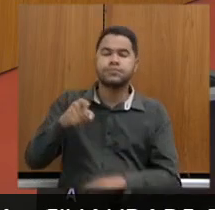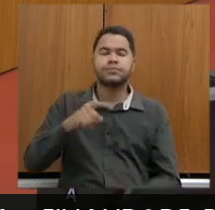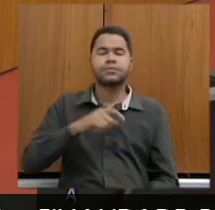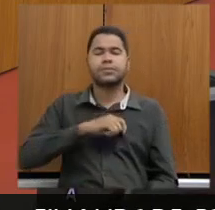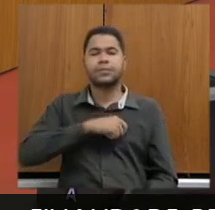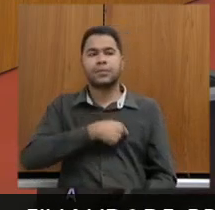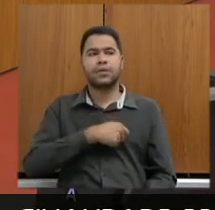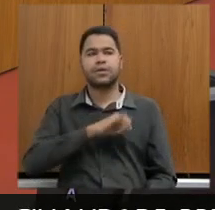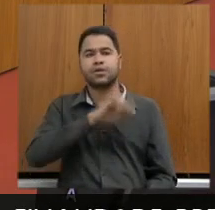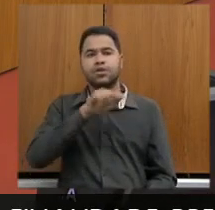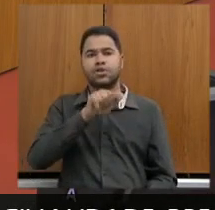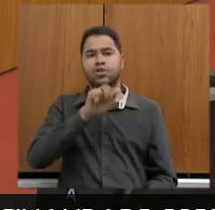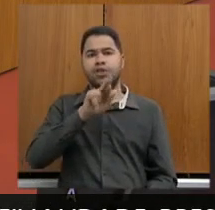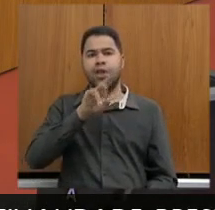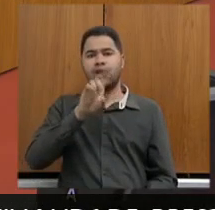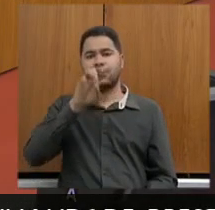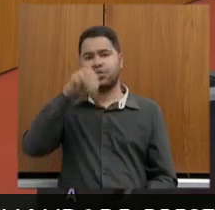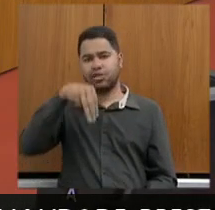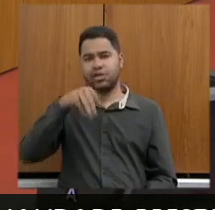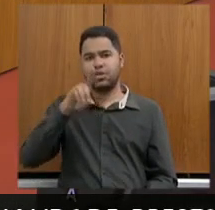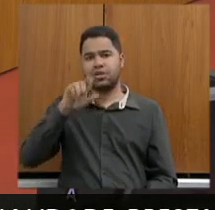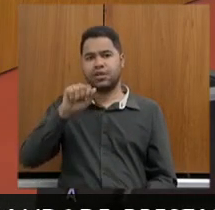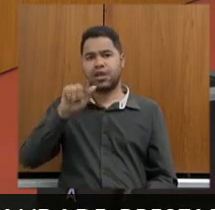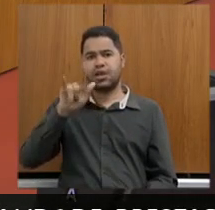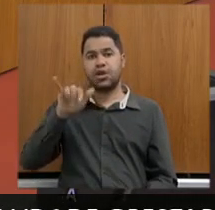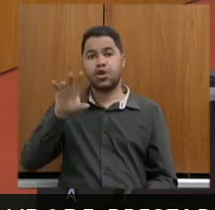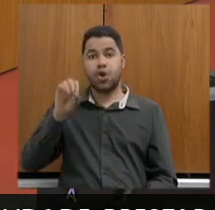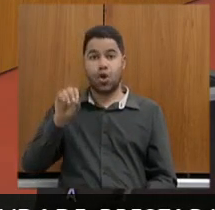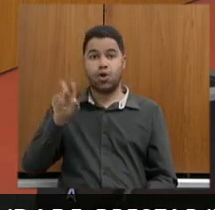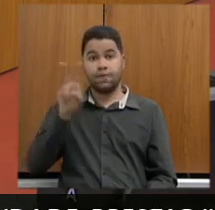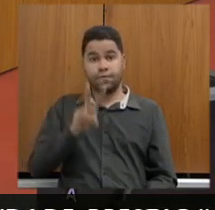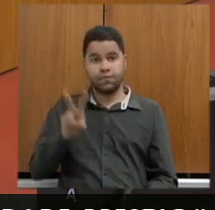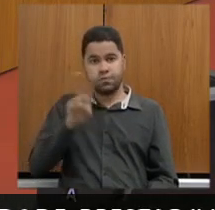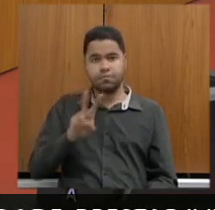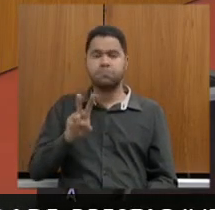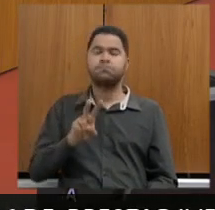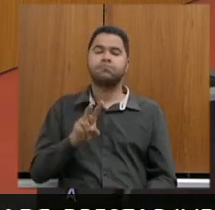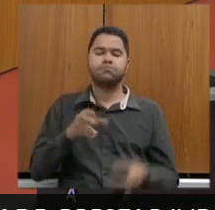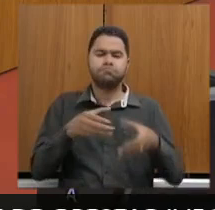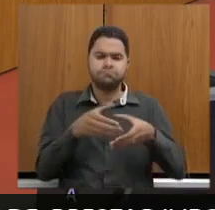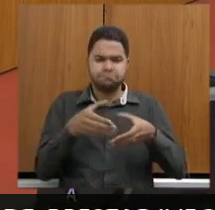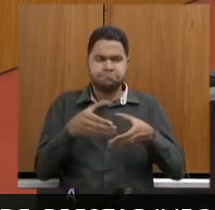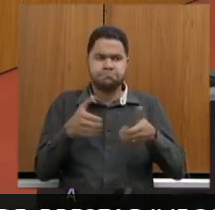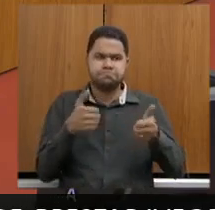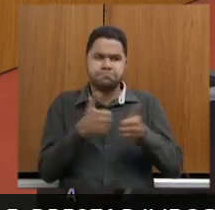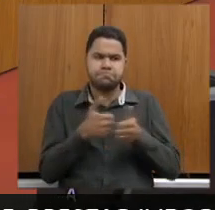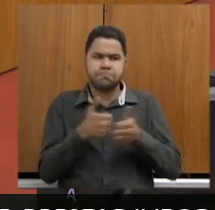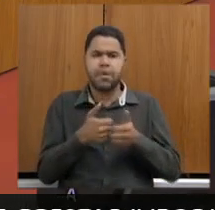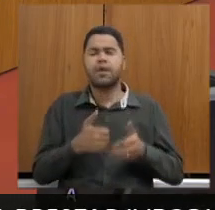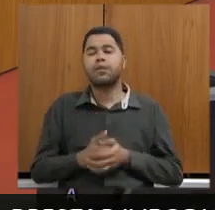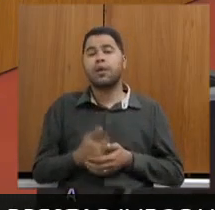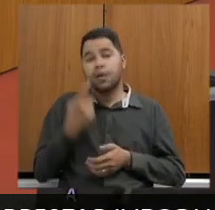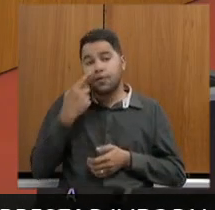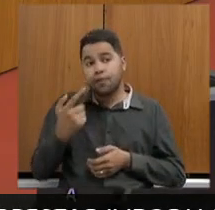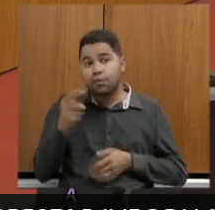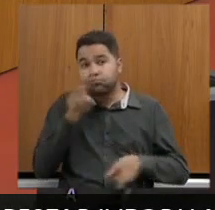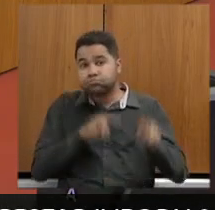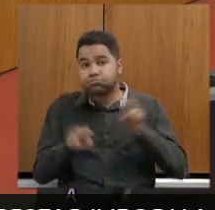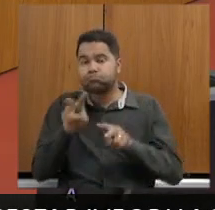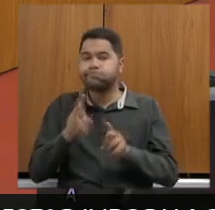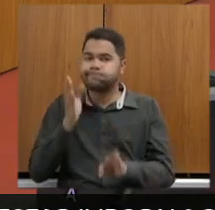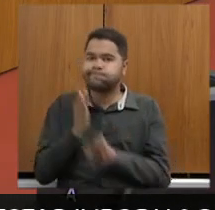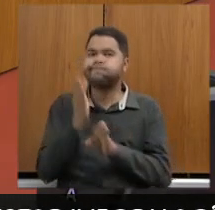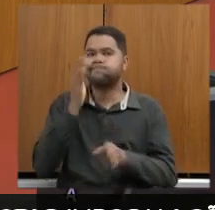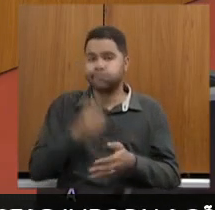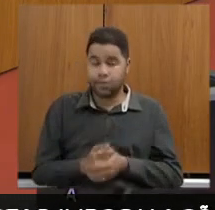delegacias a do bairro Jardim da Glória em Vespasiano que bem pertinho de Belo Horizonte pouco depois da cidade administrativa de Minas Gerais para verificar a situação e